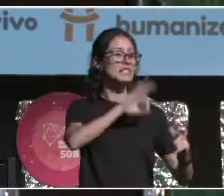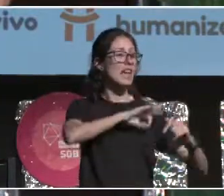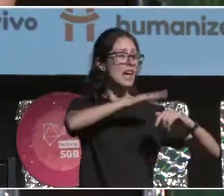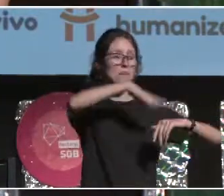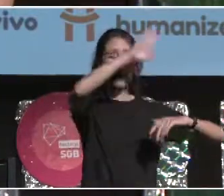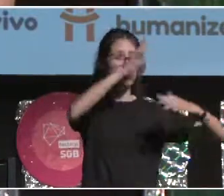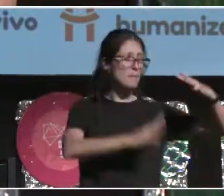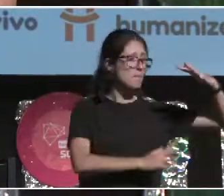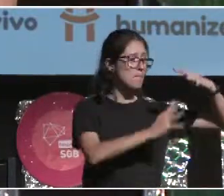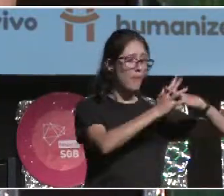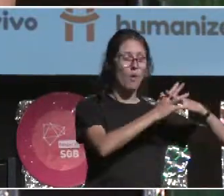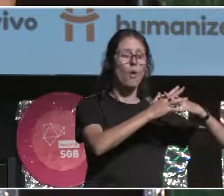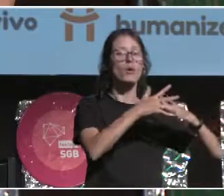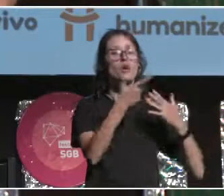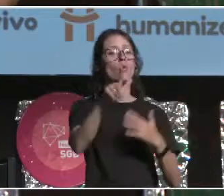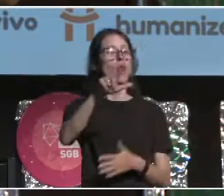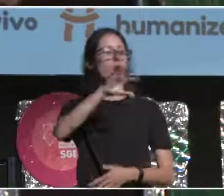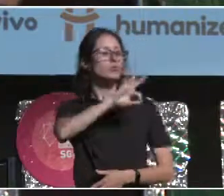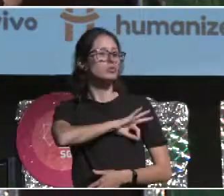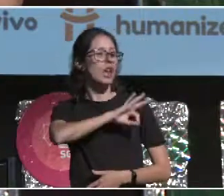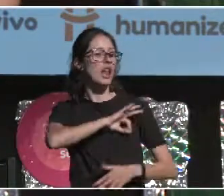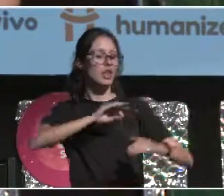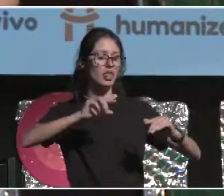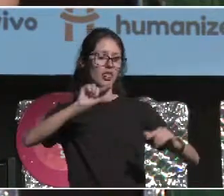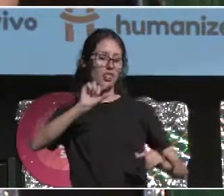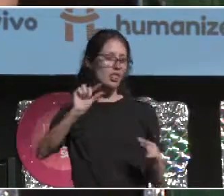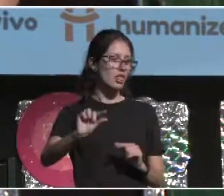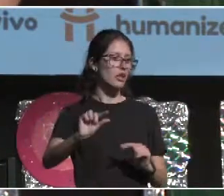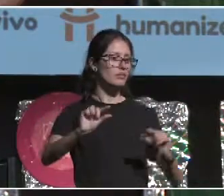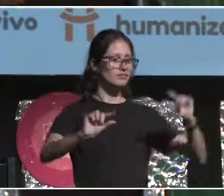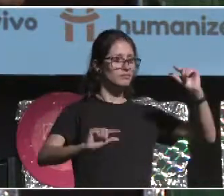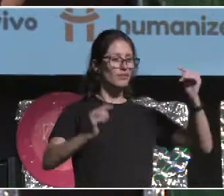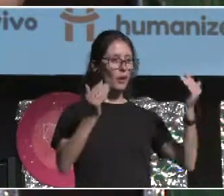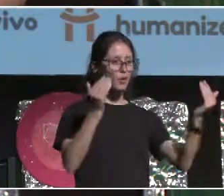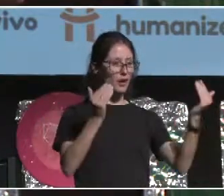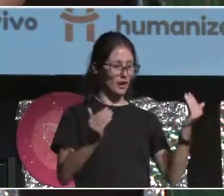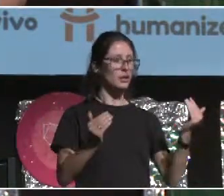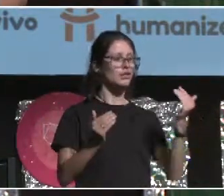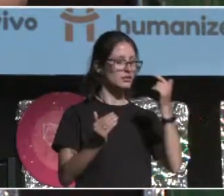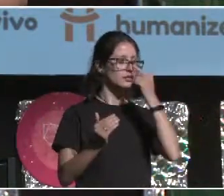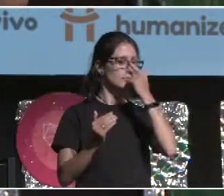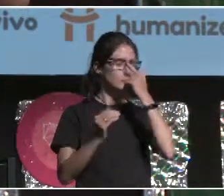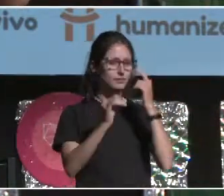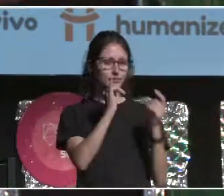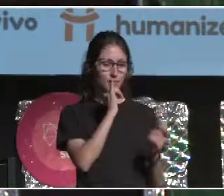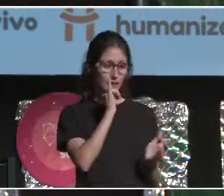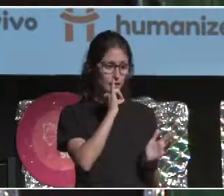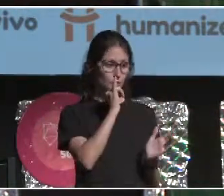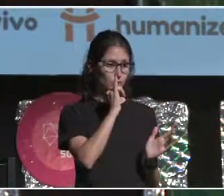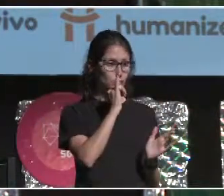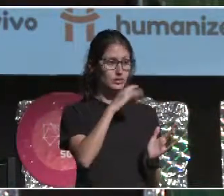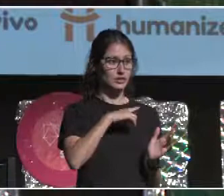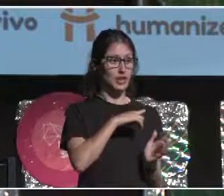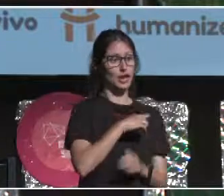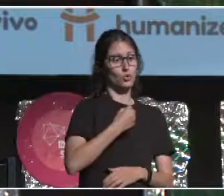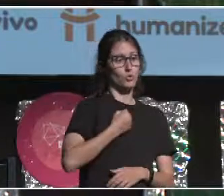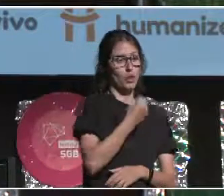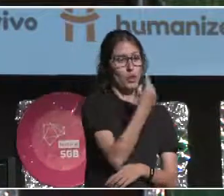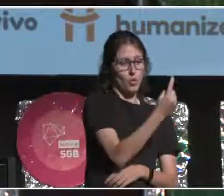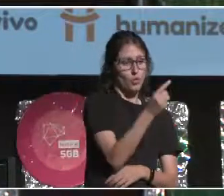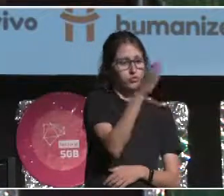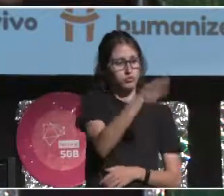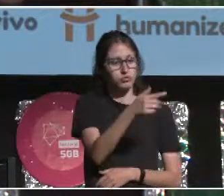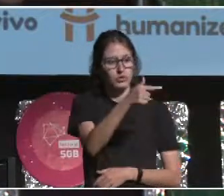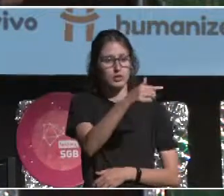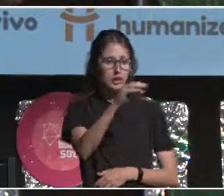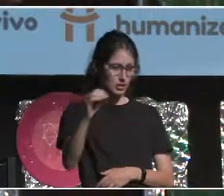o salário mais baixo da sua empresa? A média no mundo é de 1 para 700, ou seja, essa é a diferença do salário mais